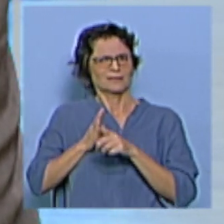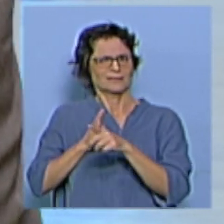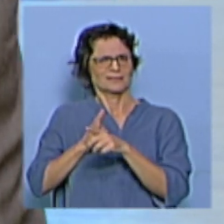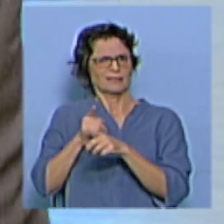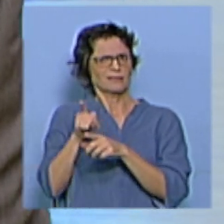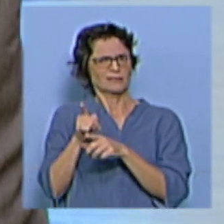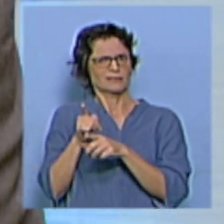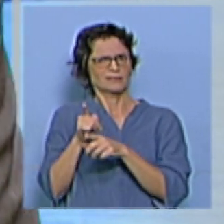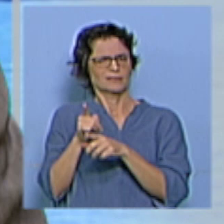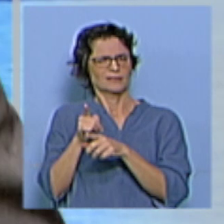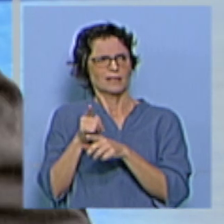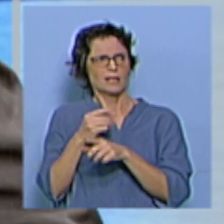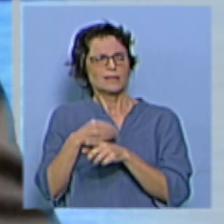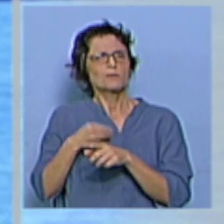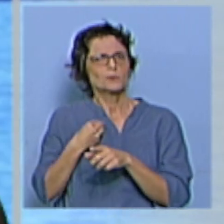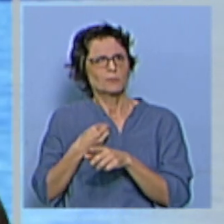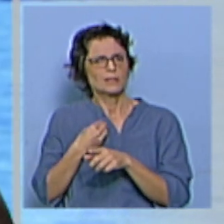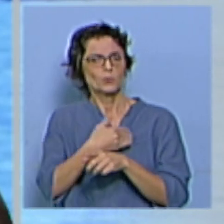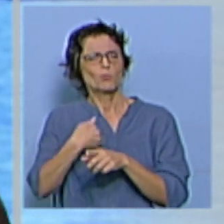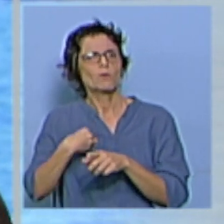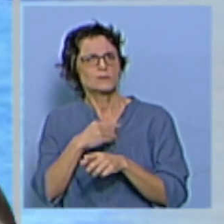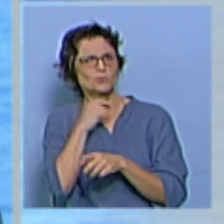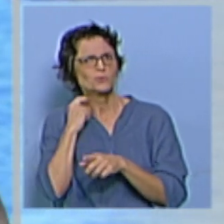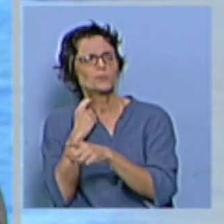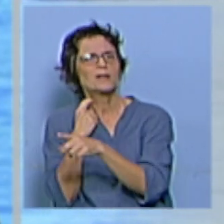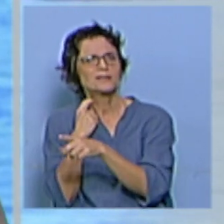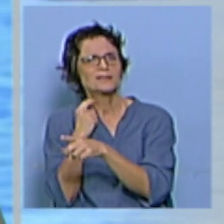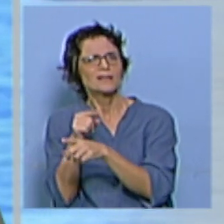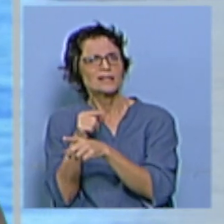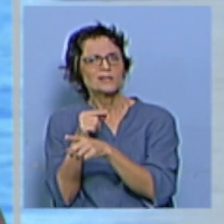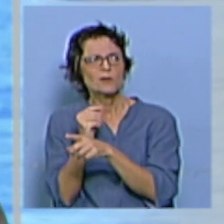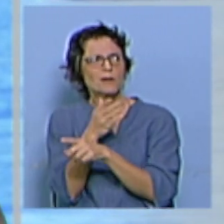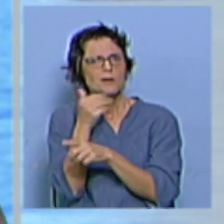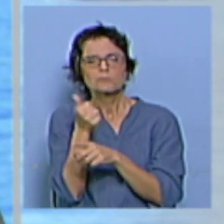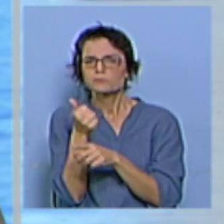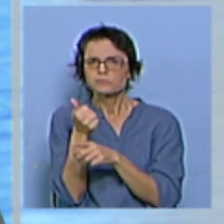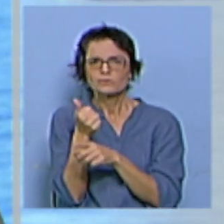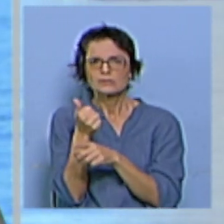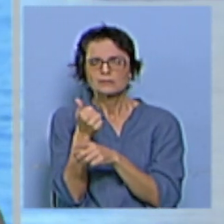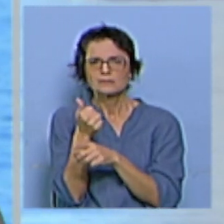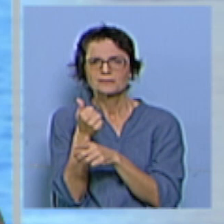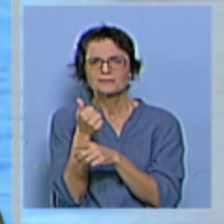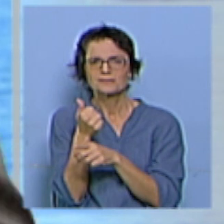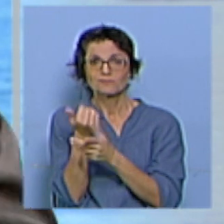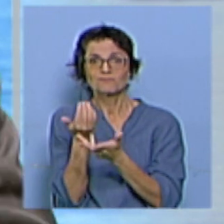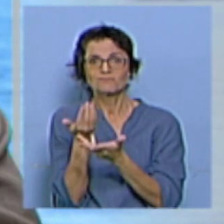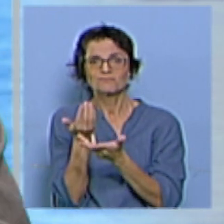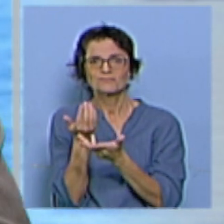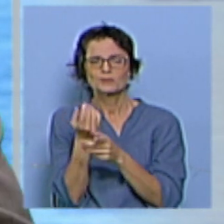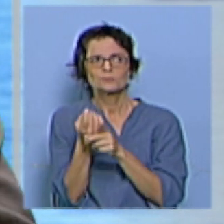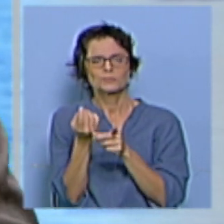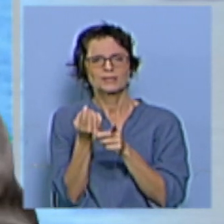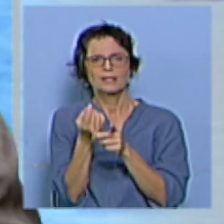nos sentirmos também bem. E isto é muito belo, não é? Isto é muito belo. É muito belo porque entendem que o